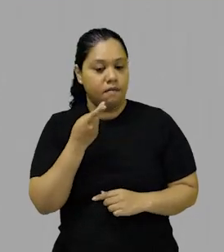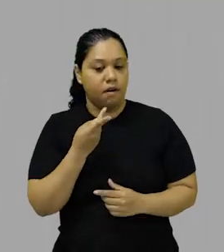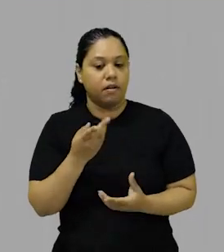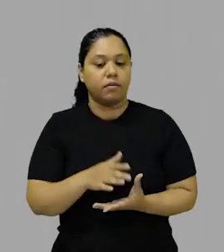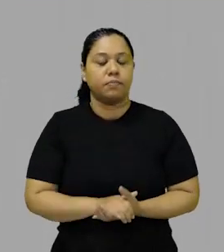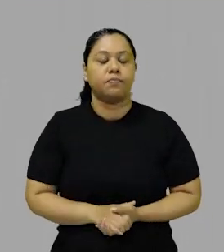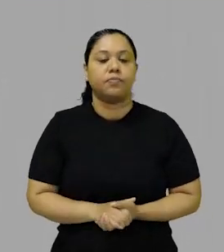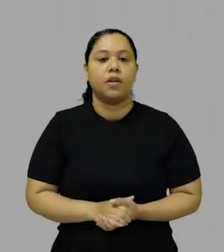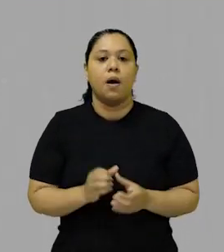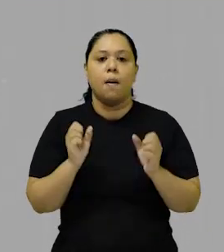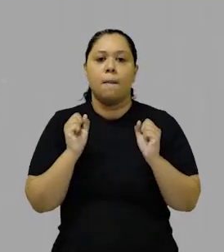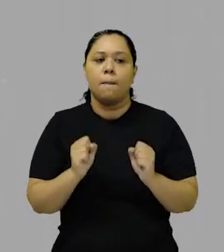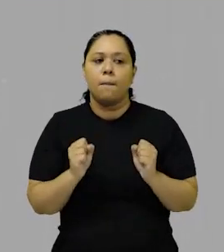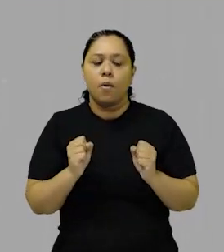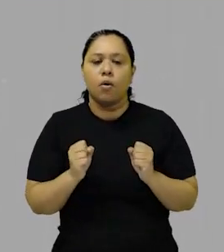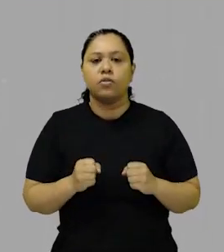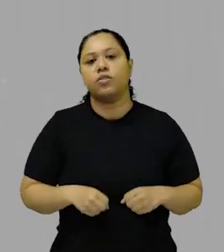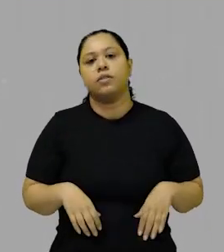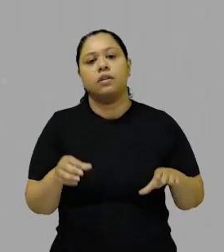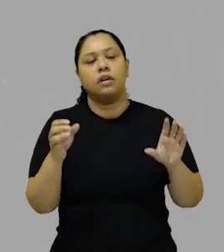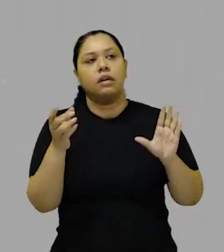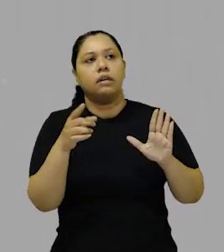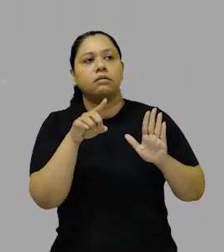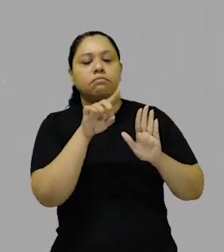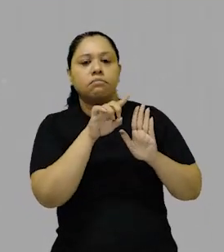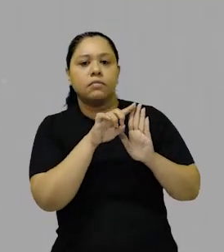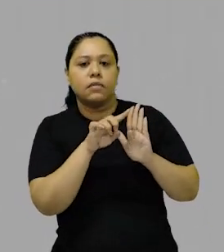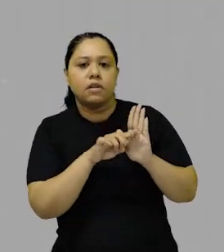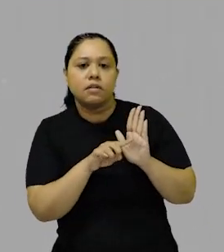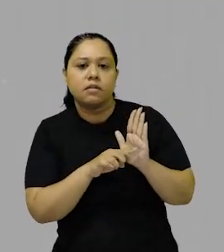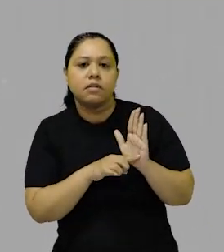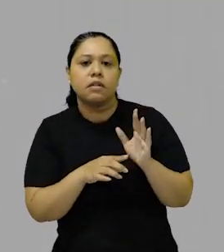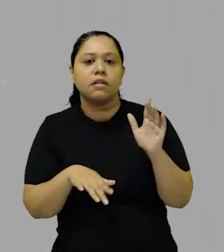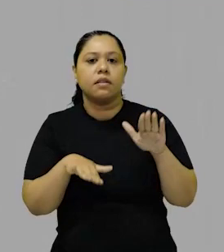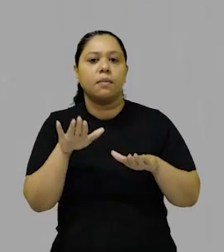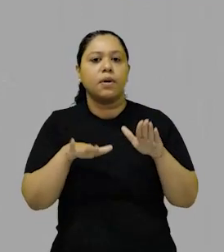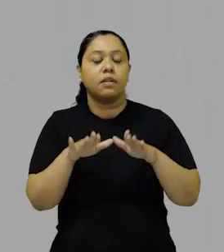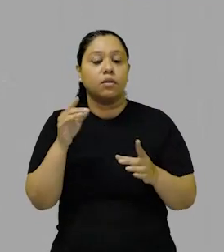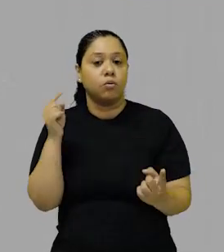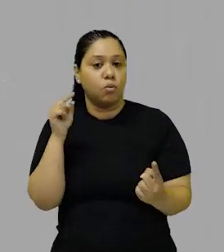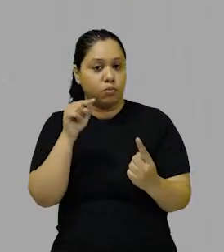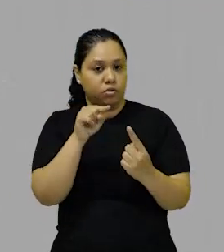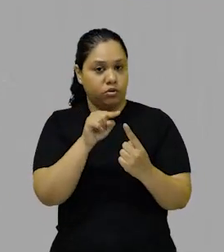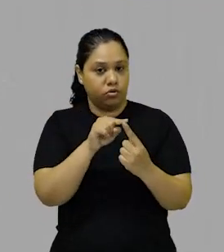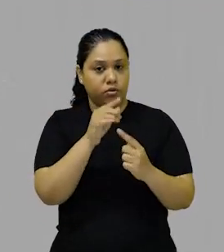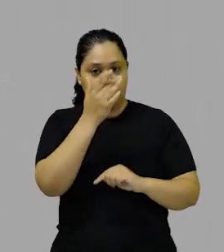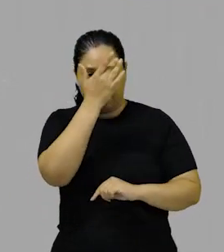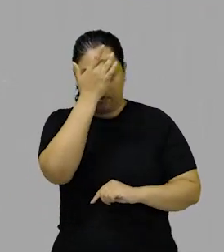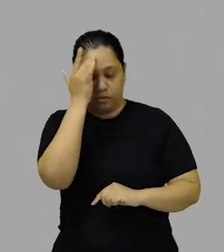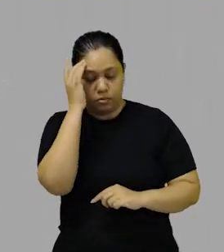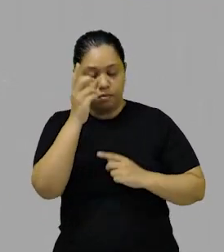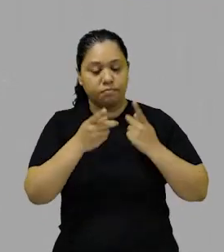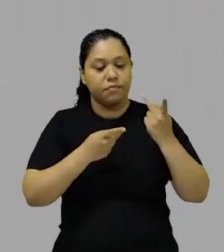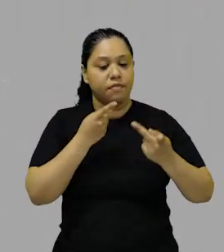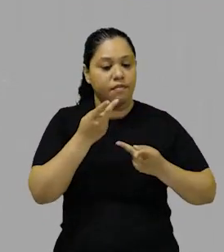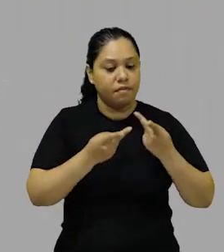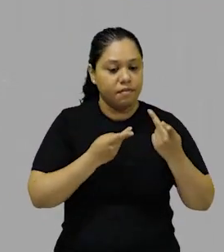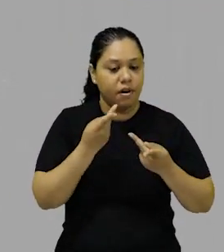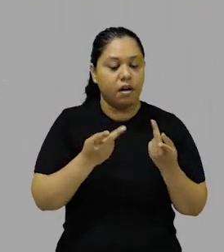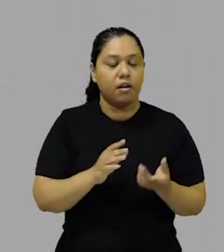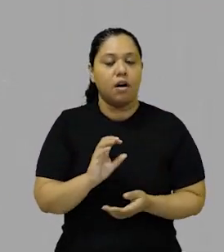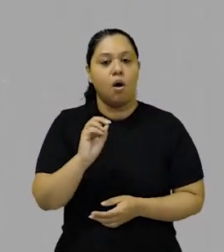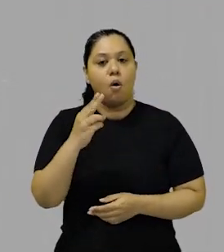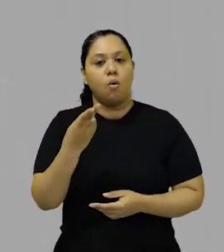classificados de acordo com o propósito que aquele comunicador possui em transmitir aquela comunicação ou